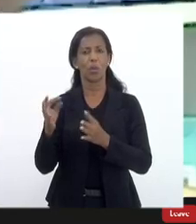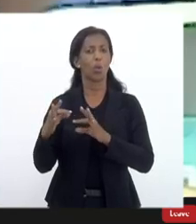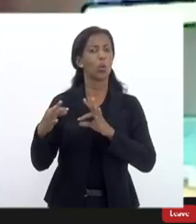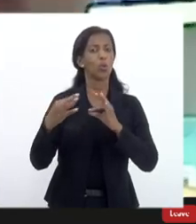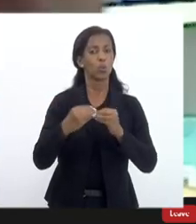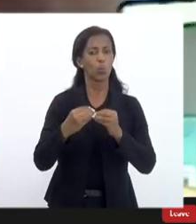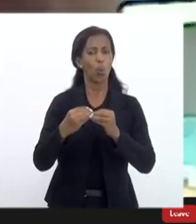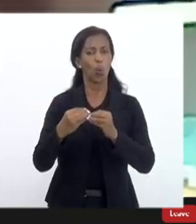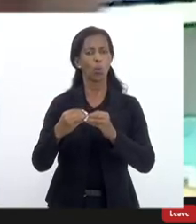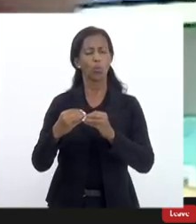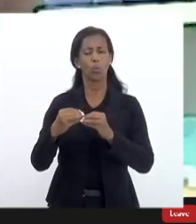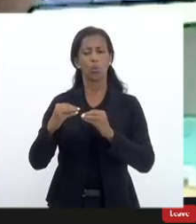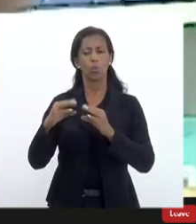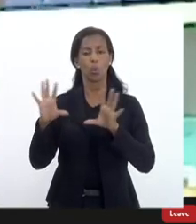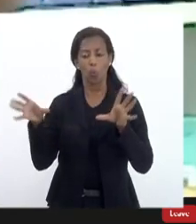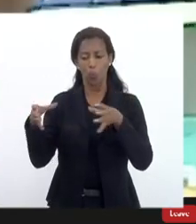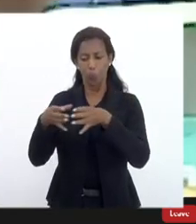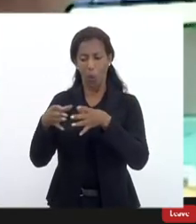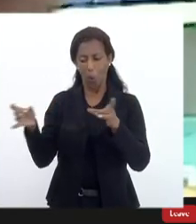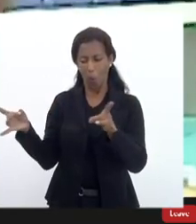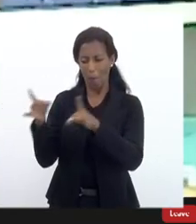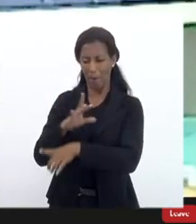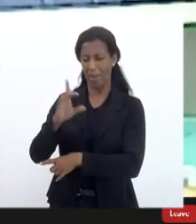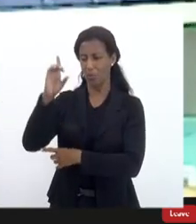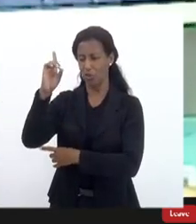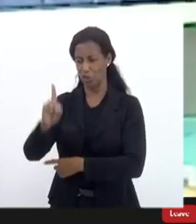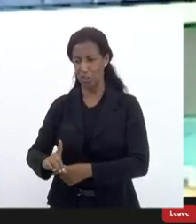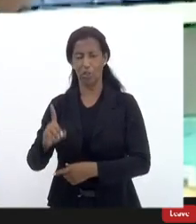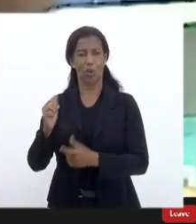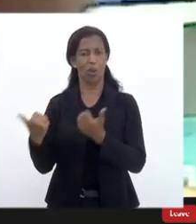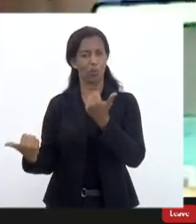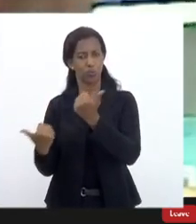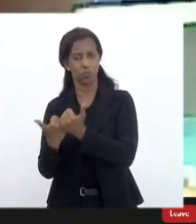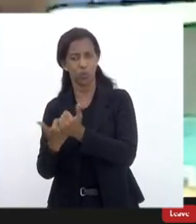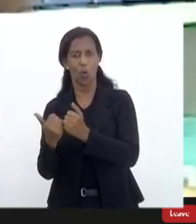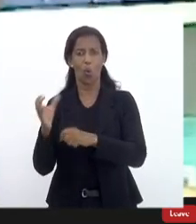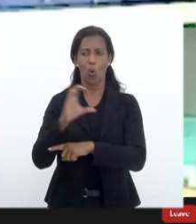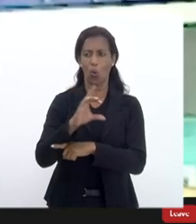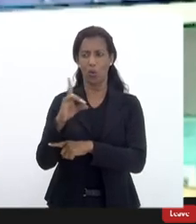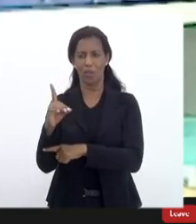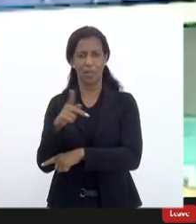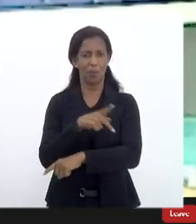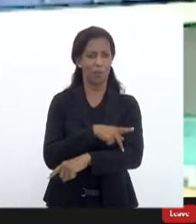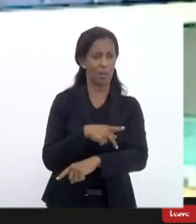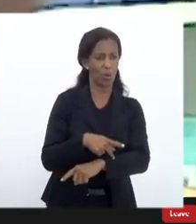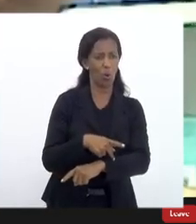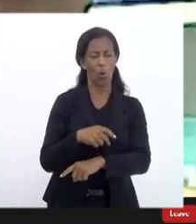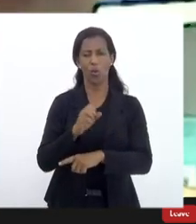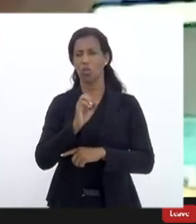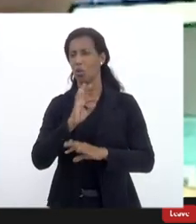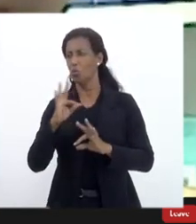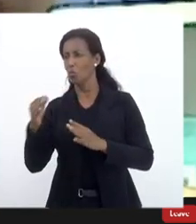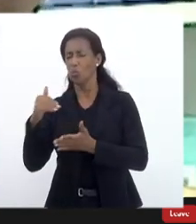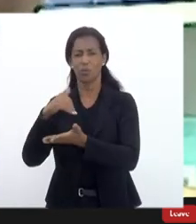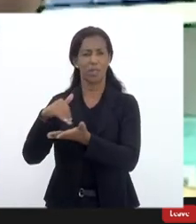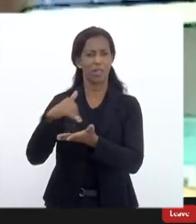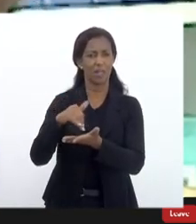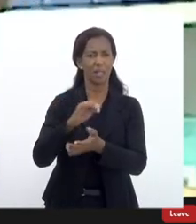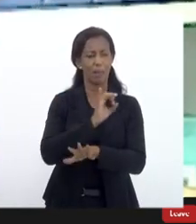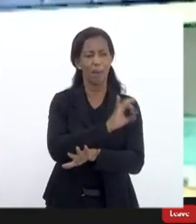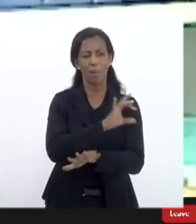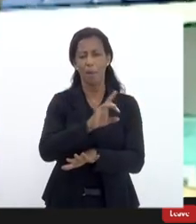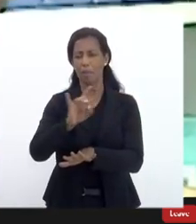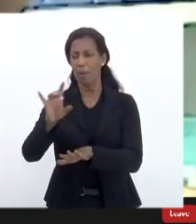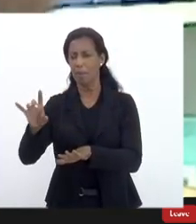todo o seu corpo diretivo completo, direção, adjunto, coordenação pedagógica, orientação educacional, secretaria, e